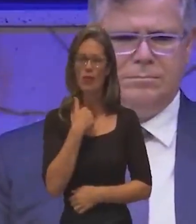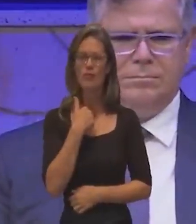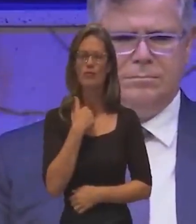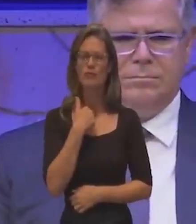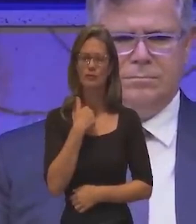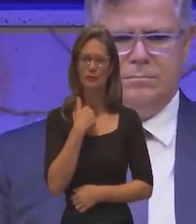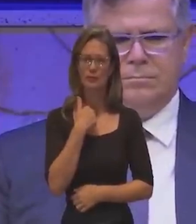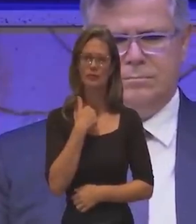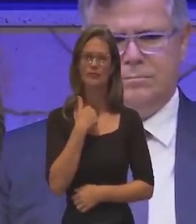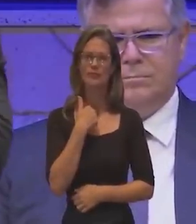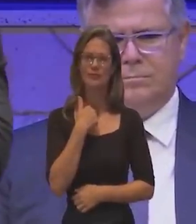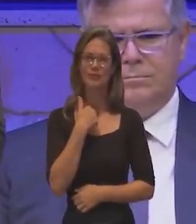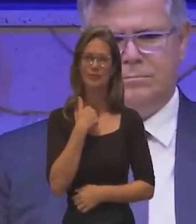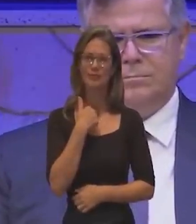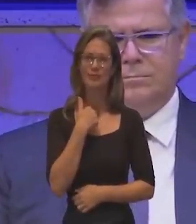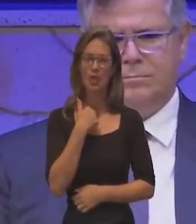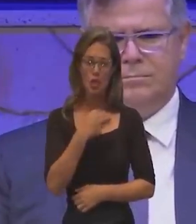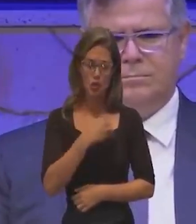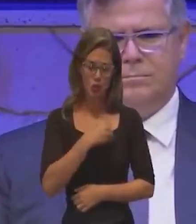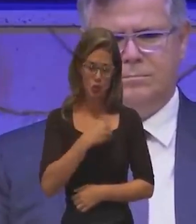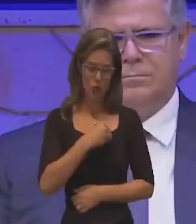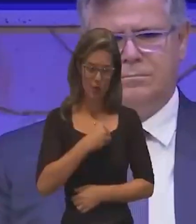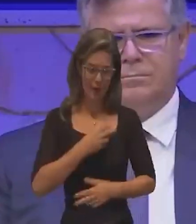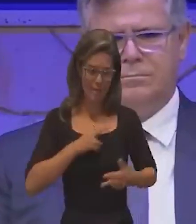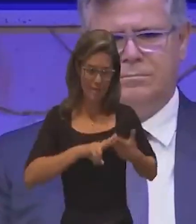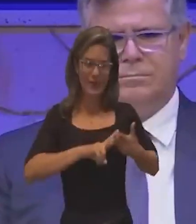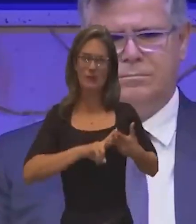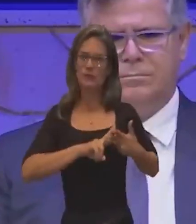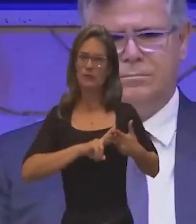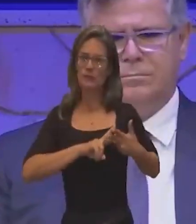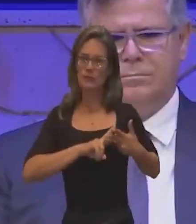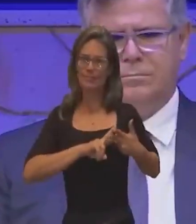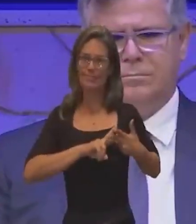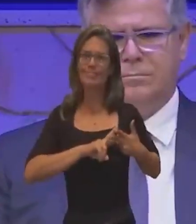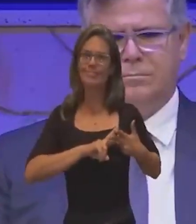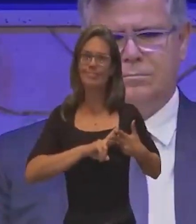criem raízes tão profundas em nossa vida,